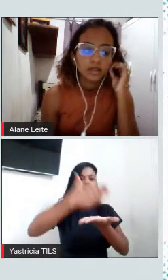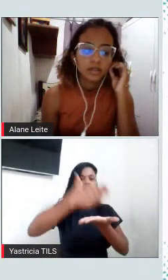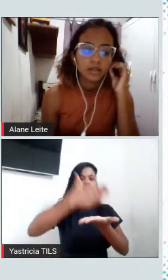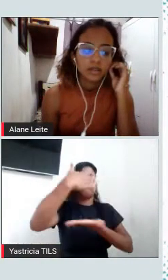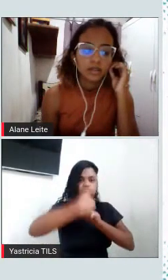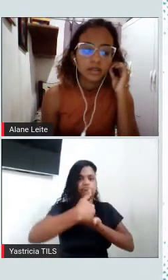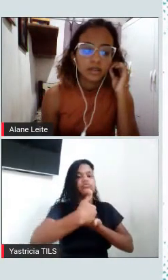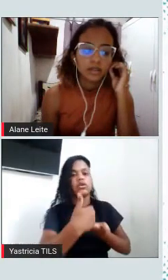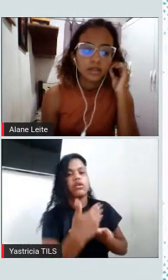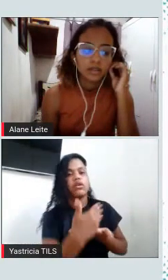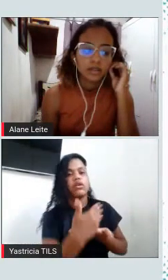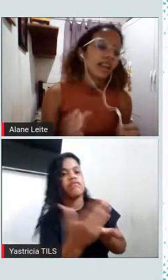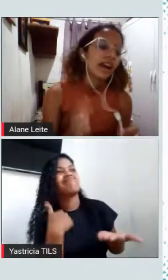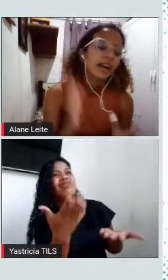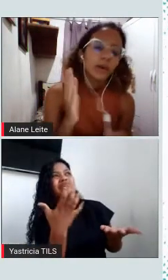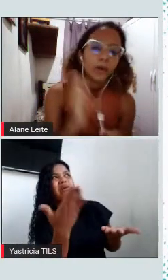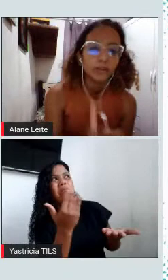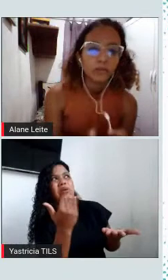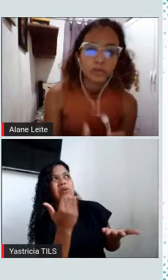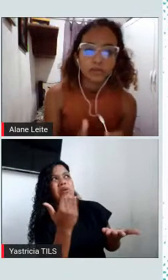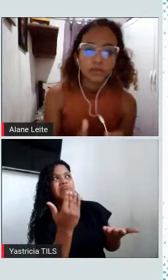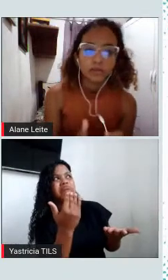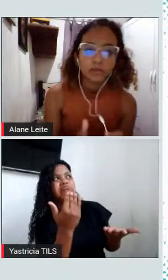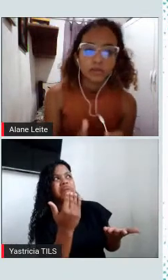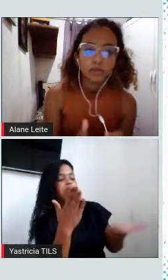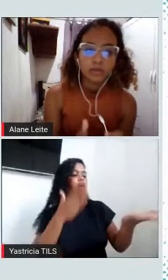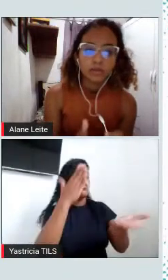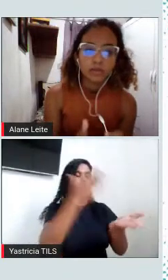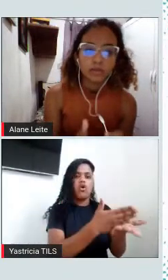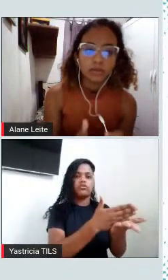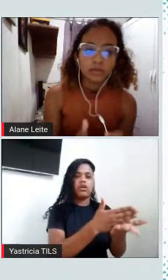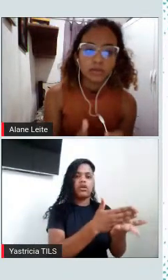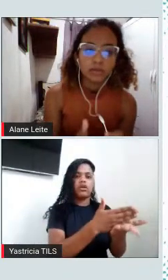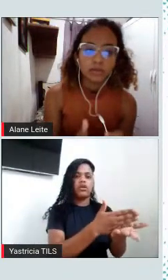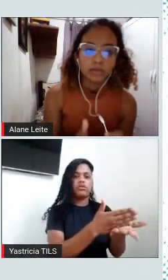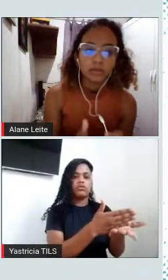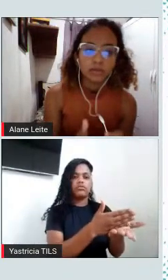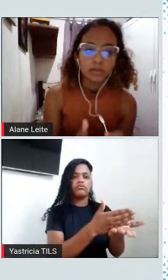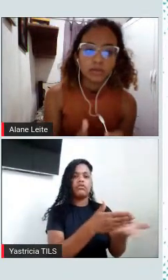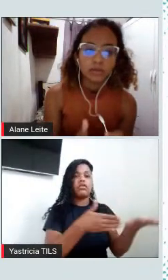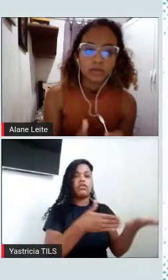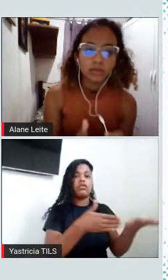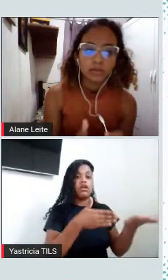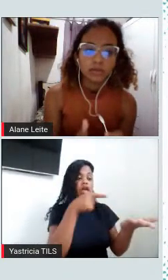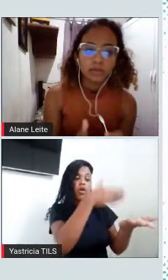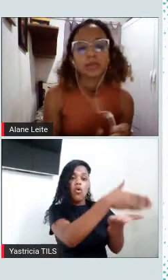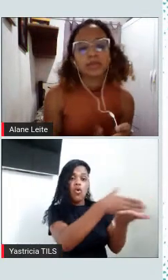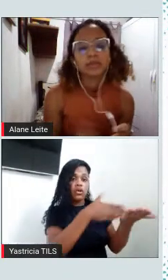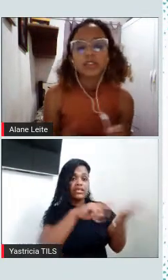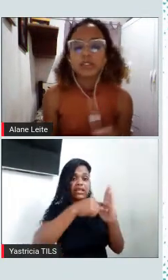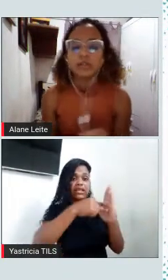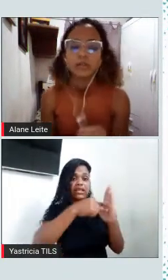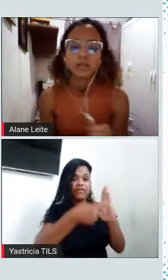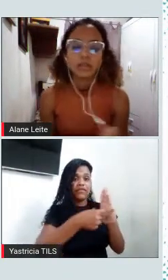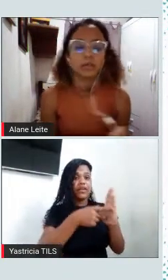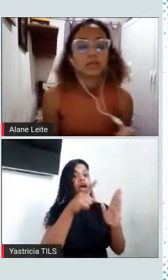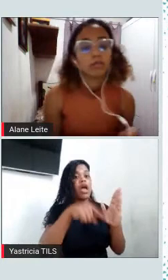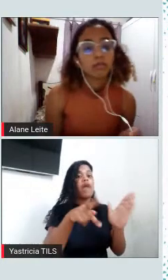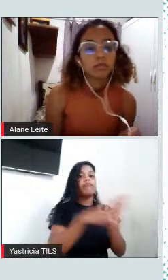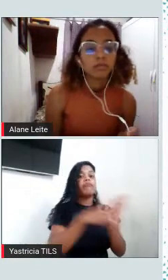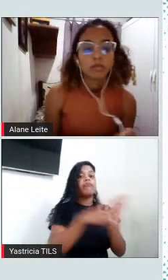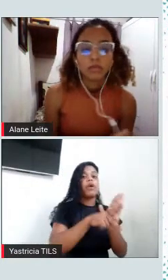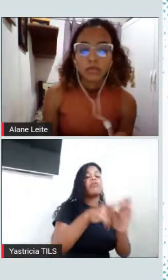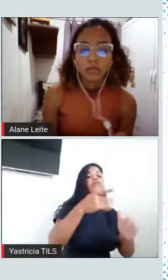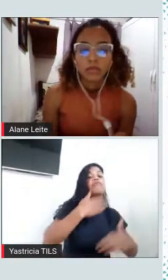tô com fome de comer bolo. Aí a gente vai lá, corta o bolo. Esse processo de cortar o bolo, ele vai ser um fenômeno físico ou